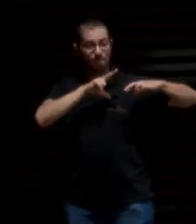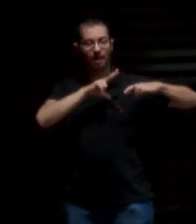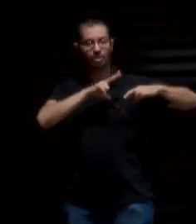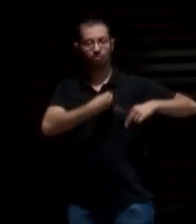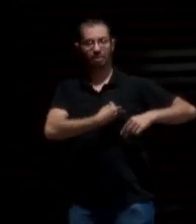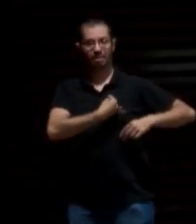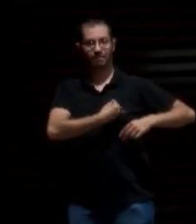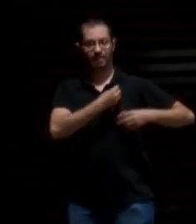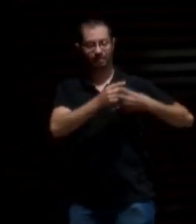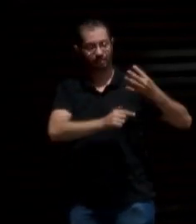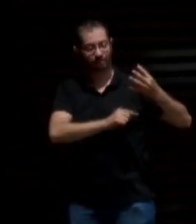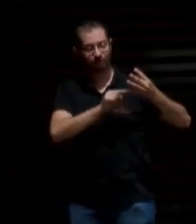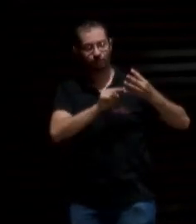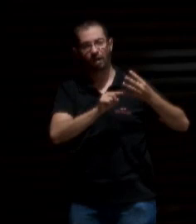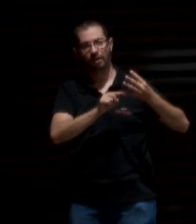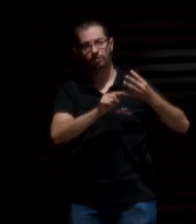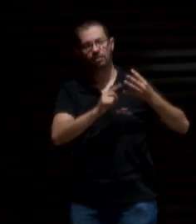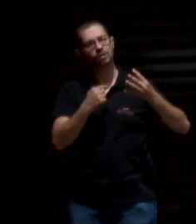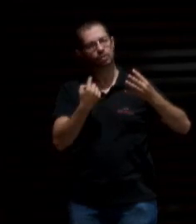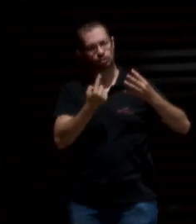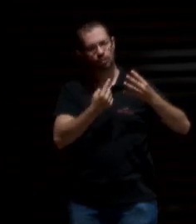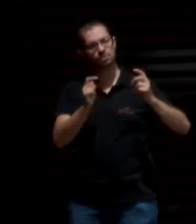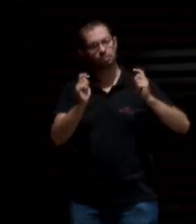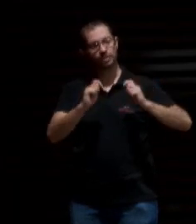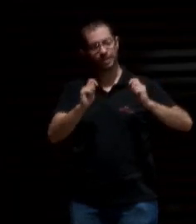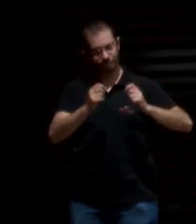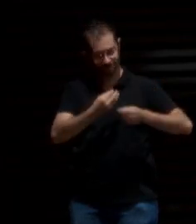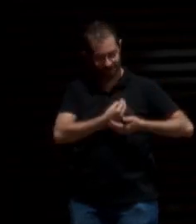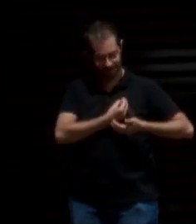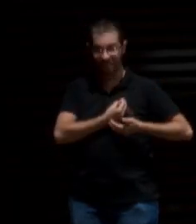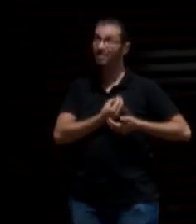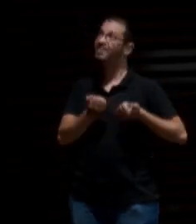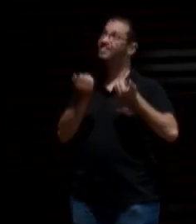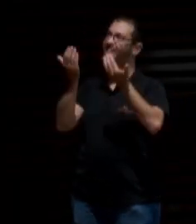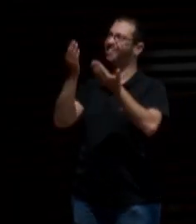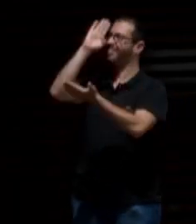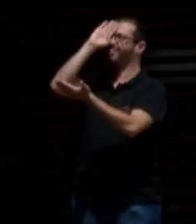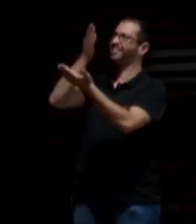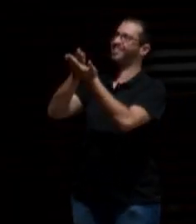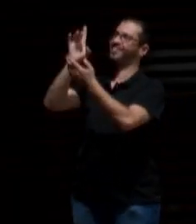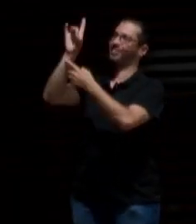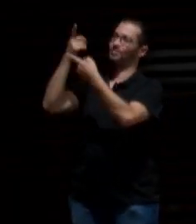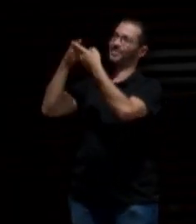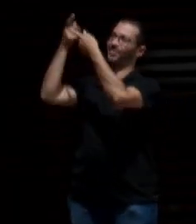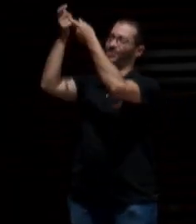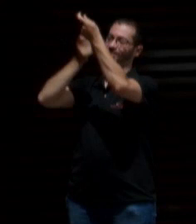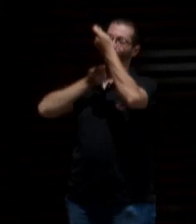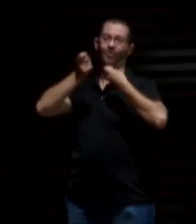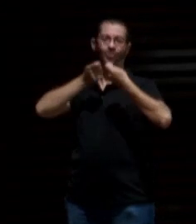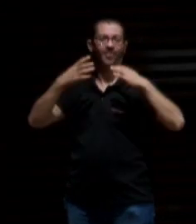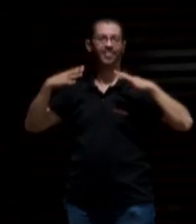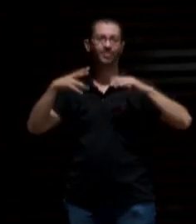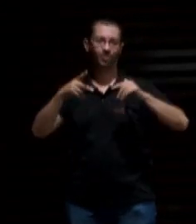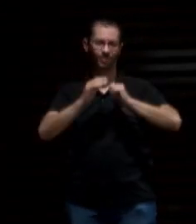quarto ensino, devemos e podemos nos entregar a Deus, porque Ele está no controle. Amém, meus amados?